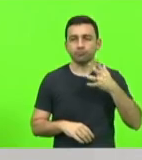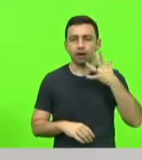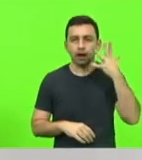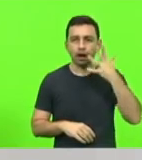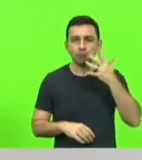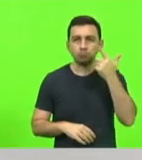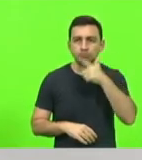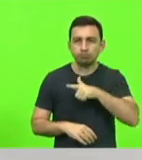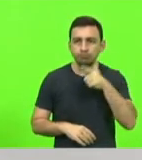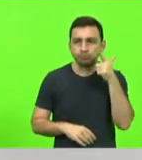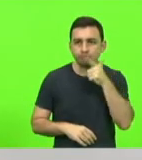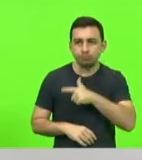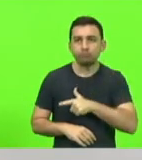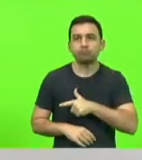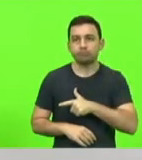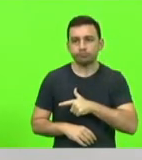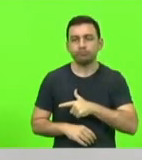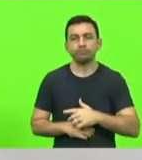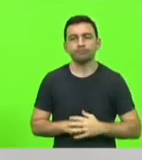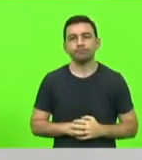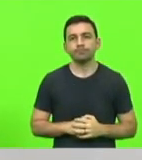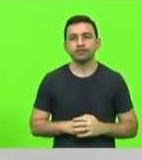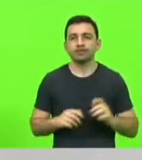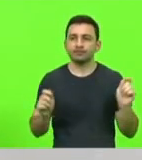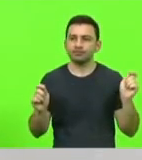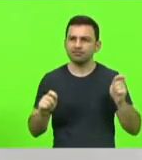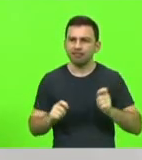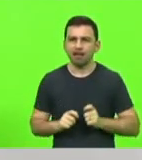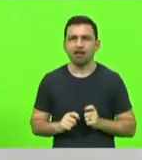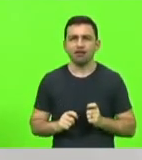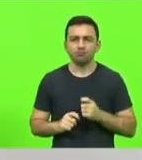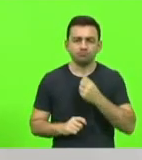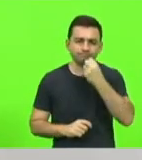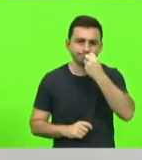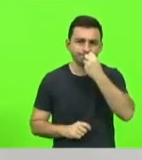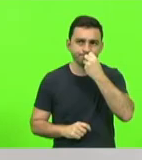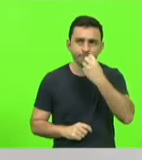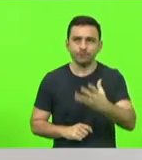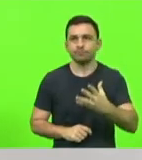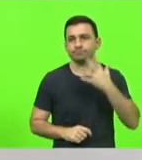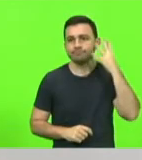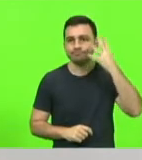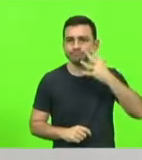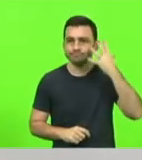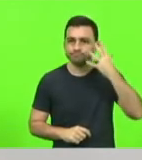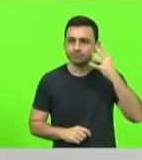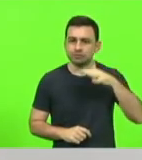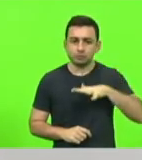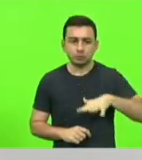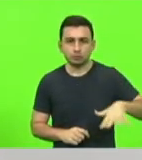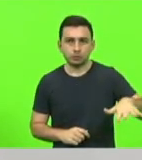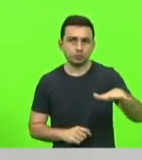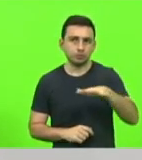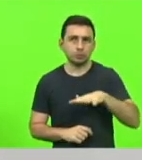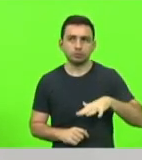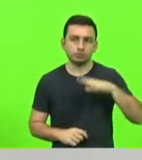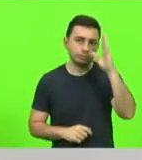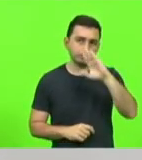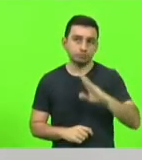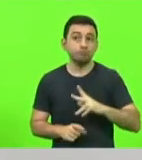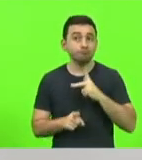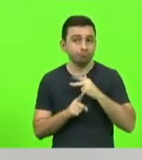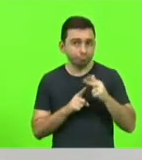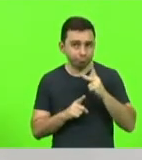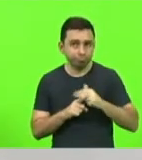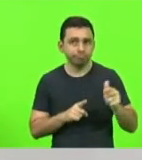poder exercitar uma oratória no cenário nacional, numa conquista nacional,